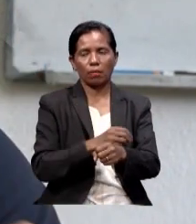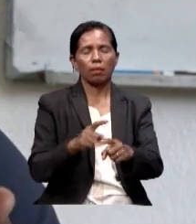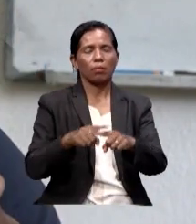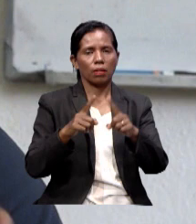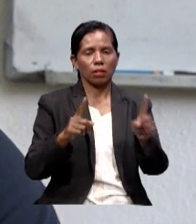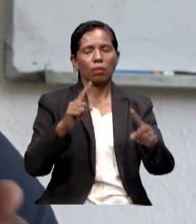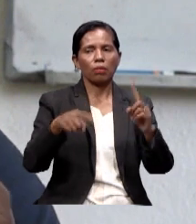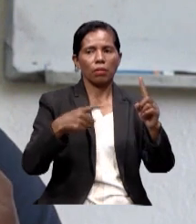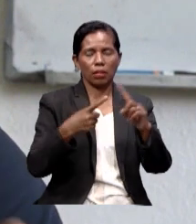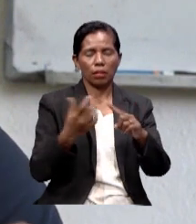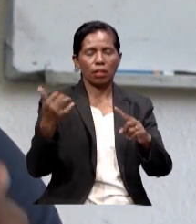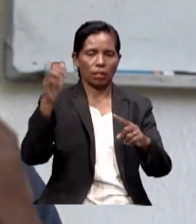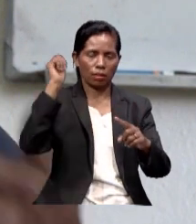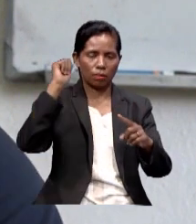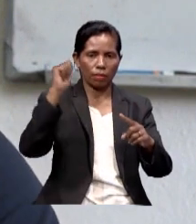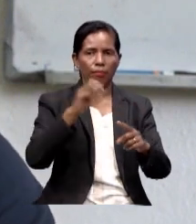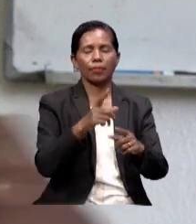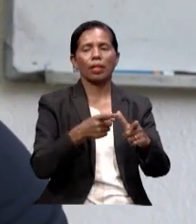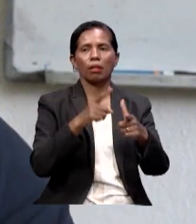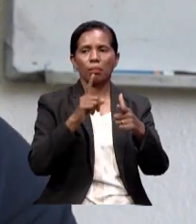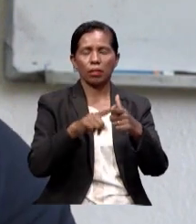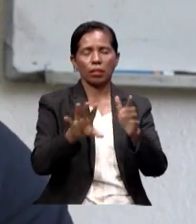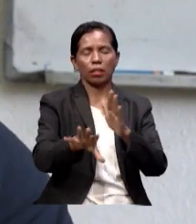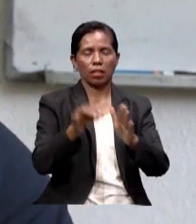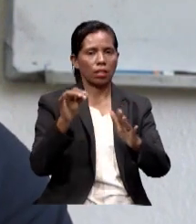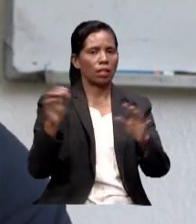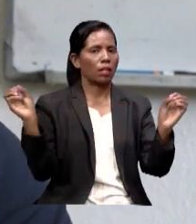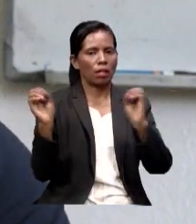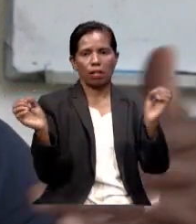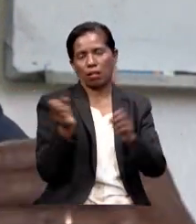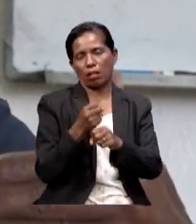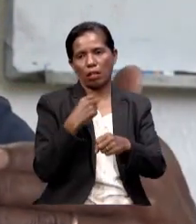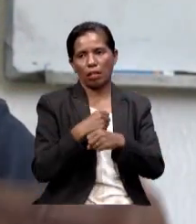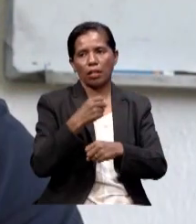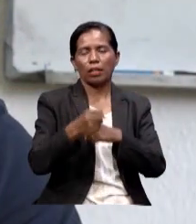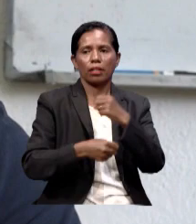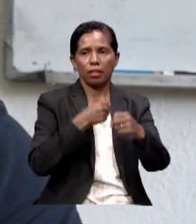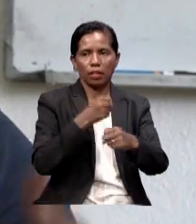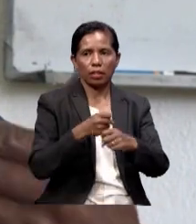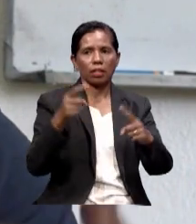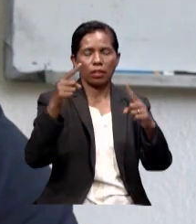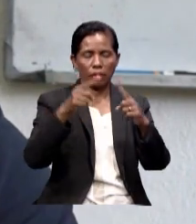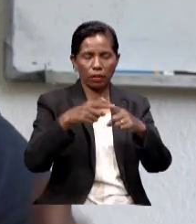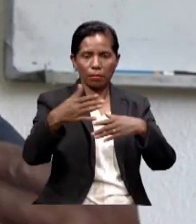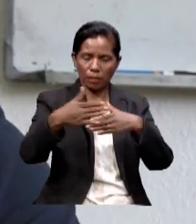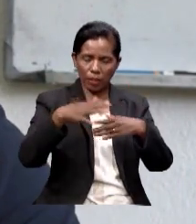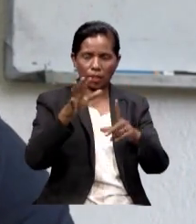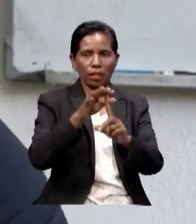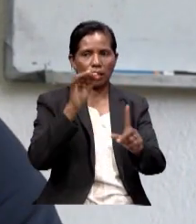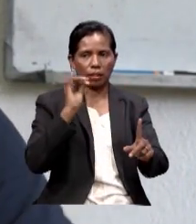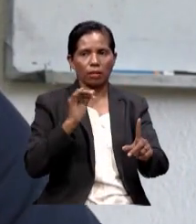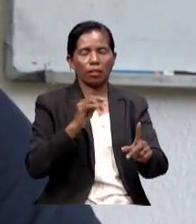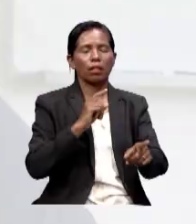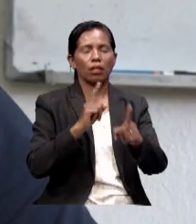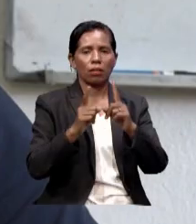quando vai ir a campanha, promessa depois estou eleito, lá halo o atirar. Tinha, estou na atbisica eleição, colhera, né? Está atbisica